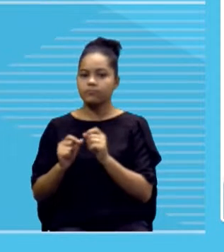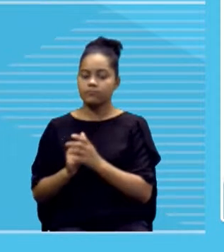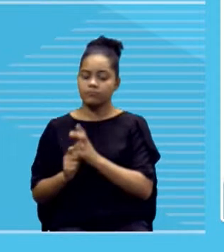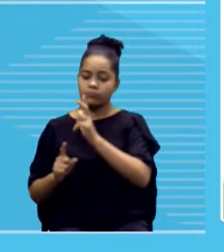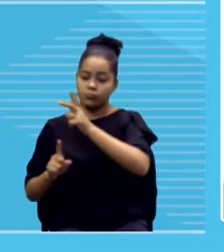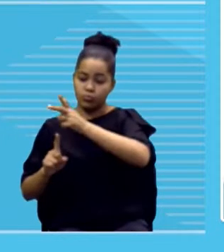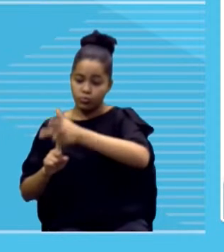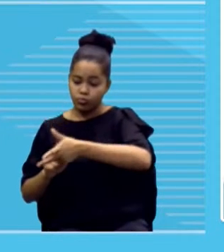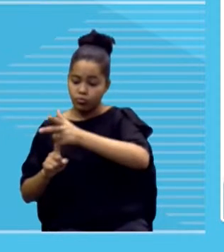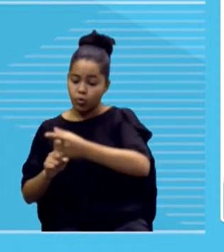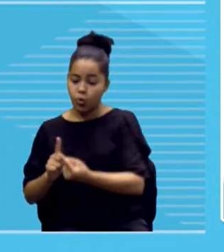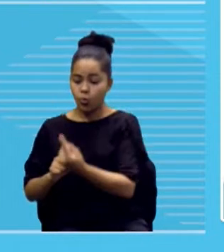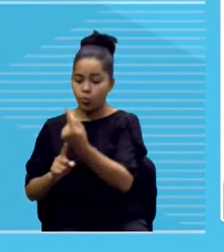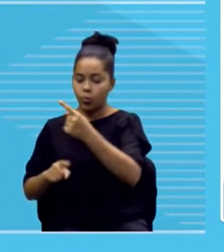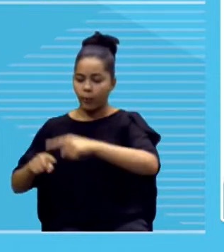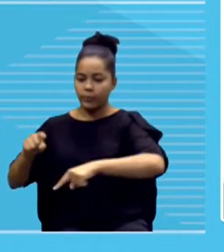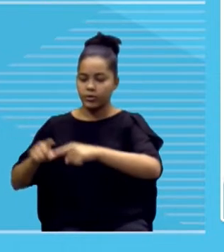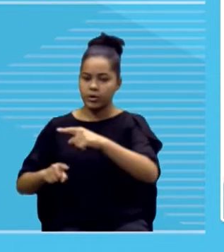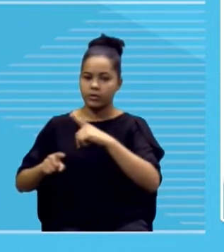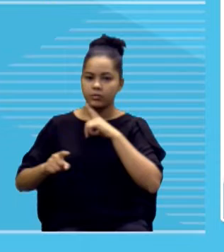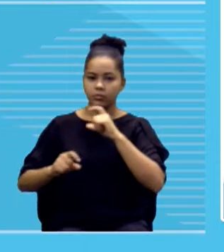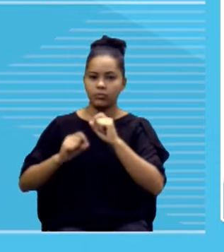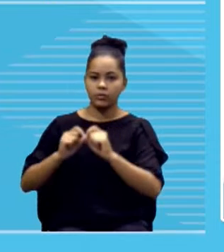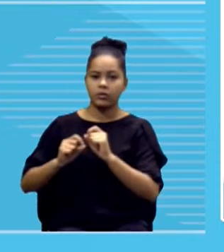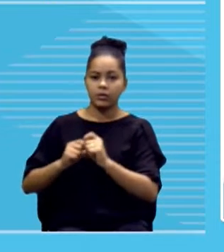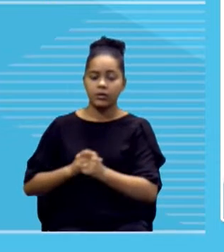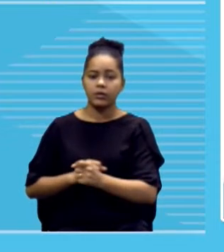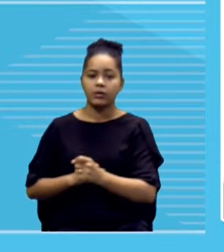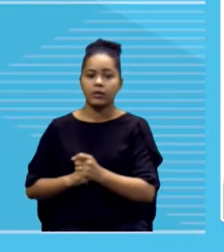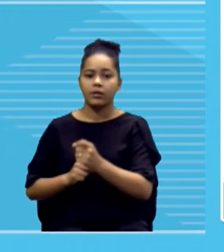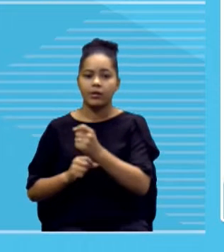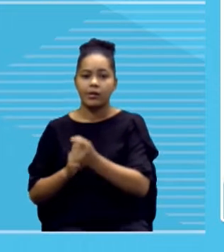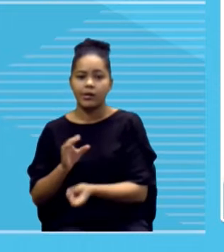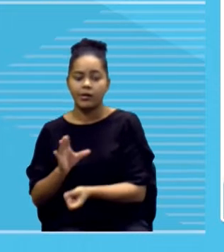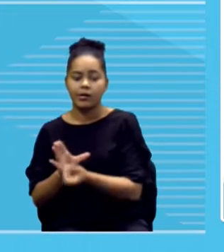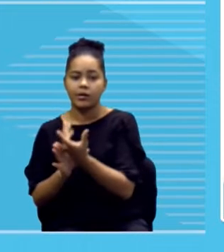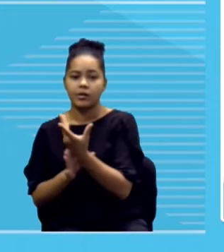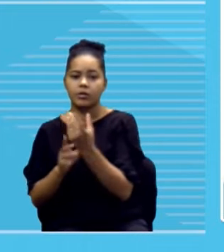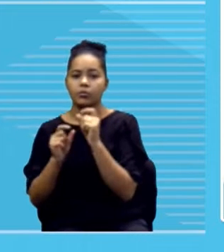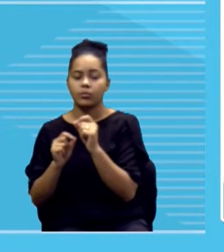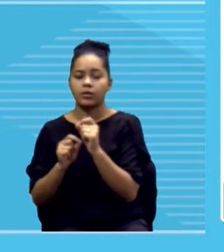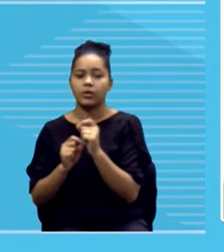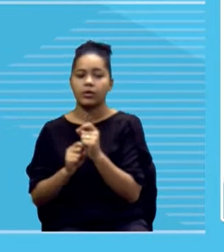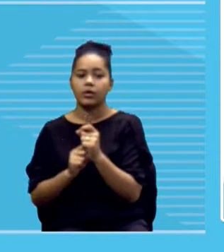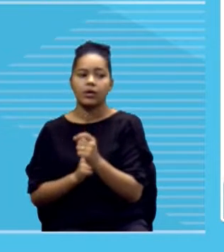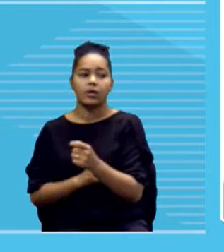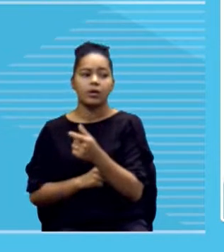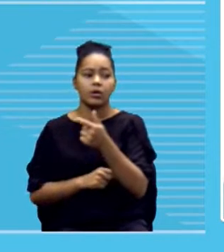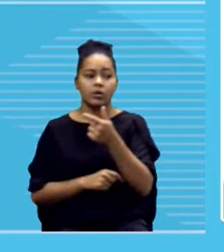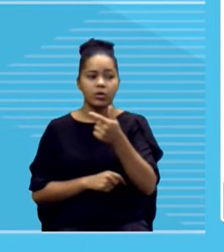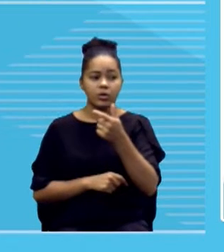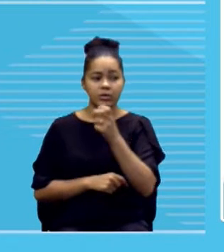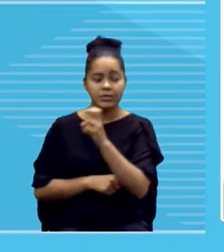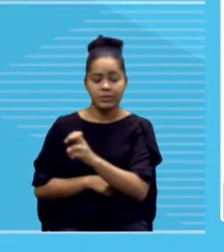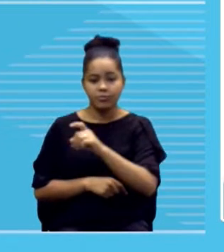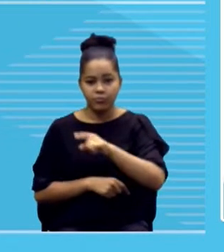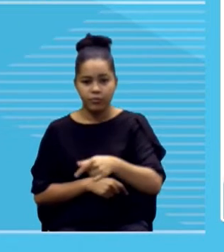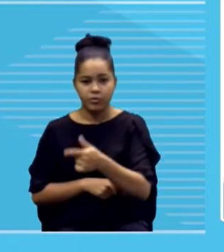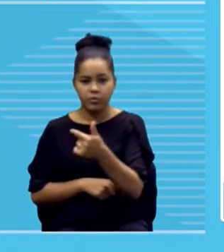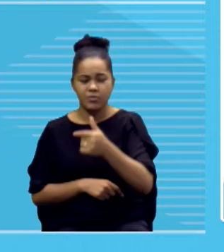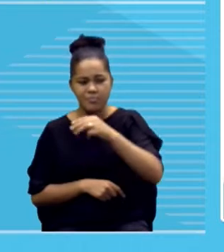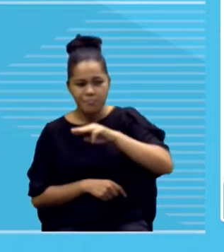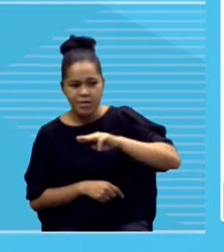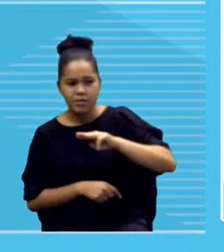produzir 5,2 milhões de kWh. A energia do vento é muito forte por ano, o que